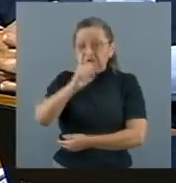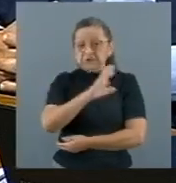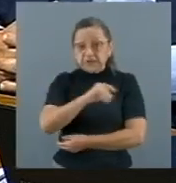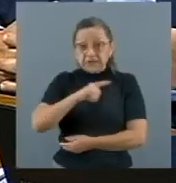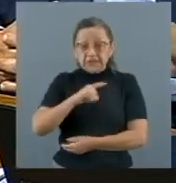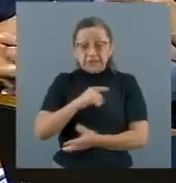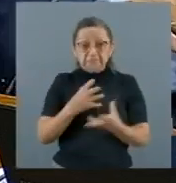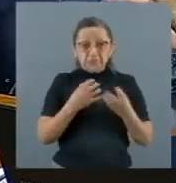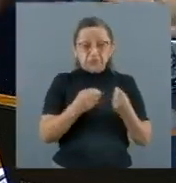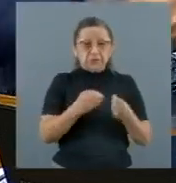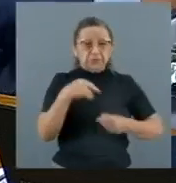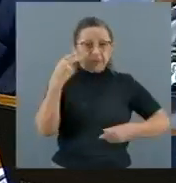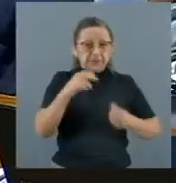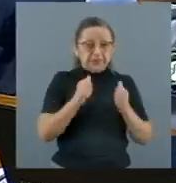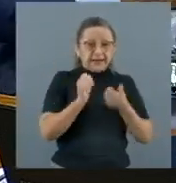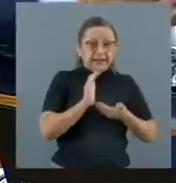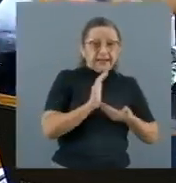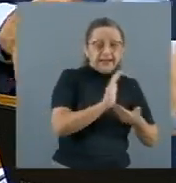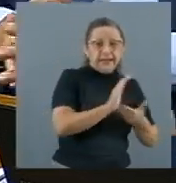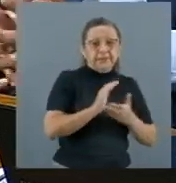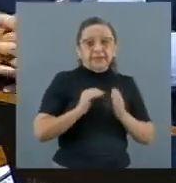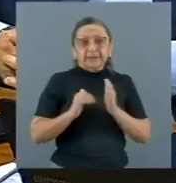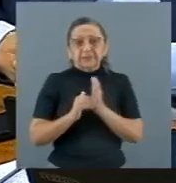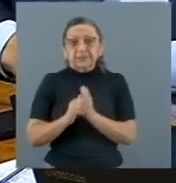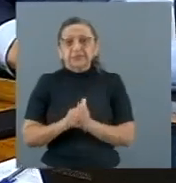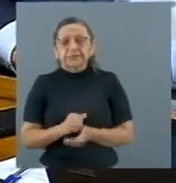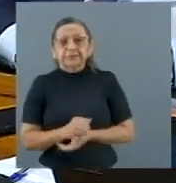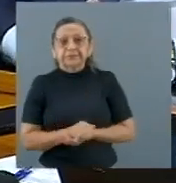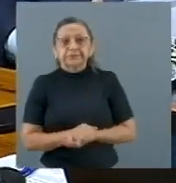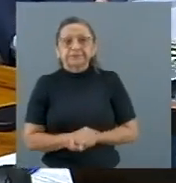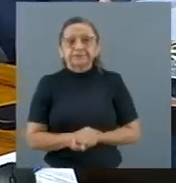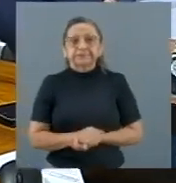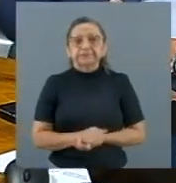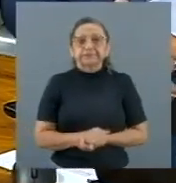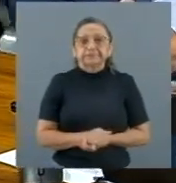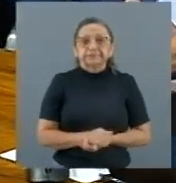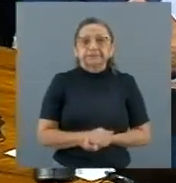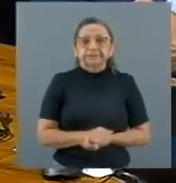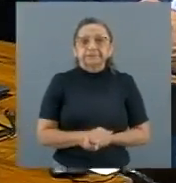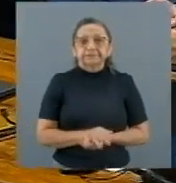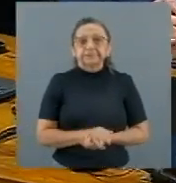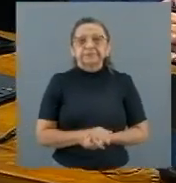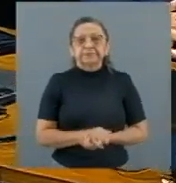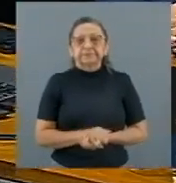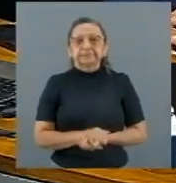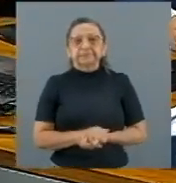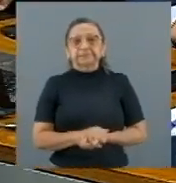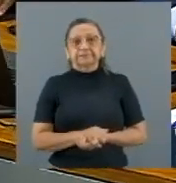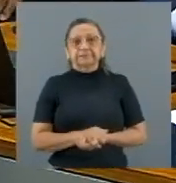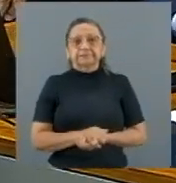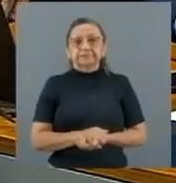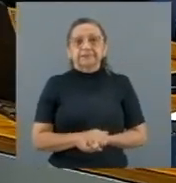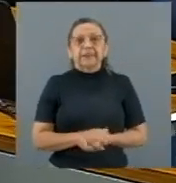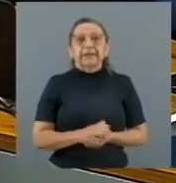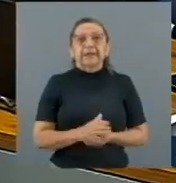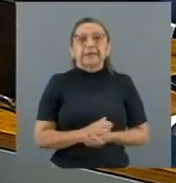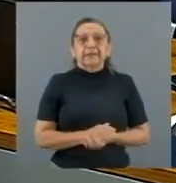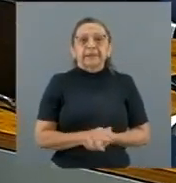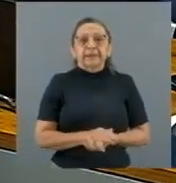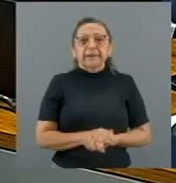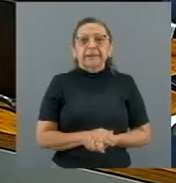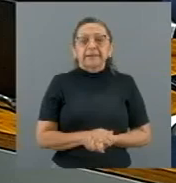Vamos estar juntos, Ciro, a favor do Brasil e contra o PT. Bom, mas feito esse breve